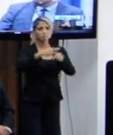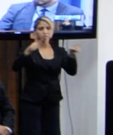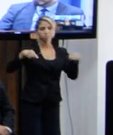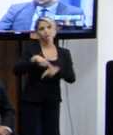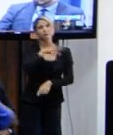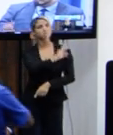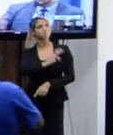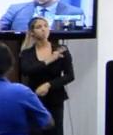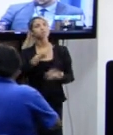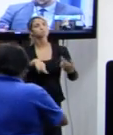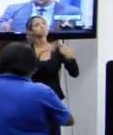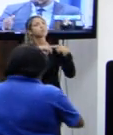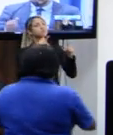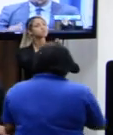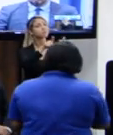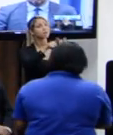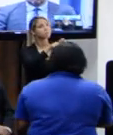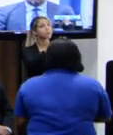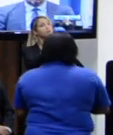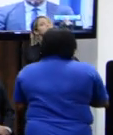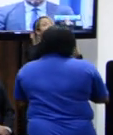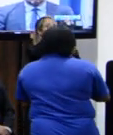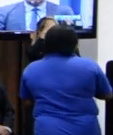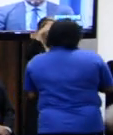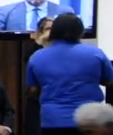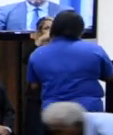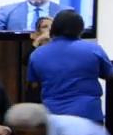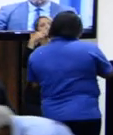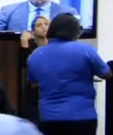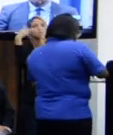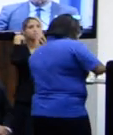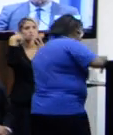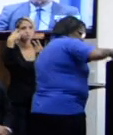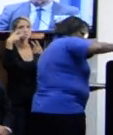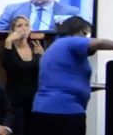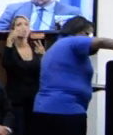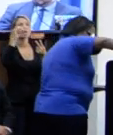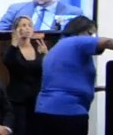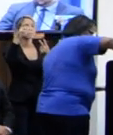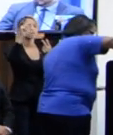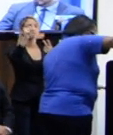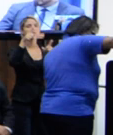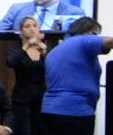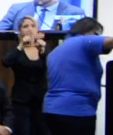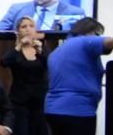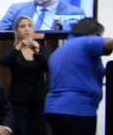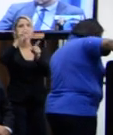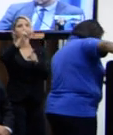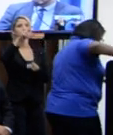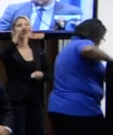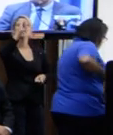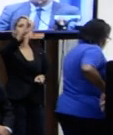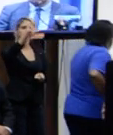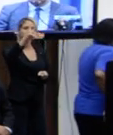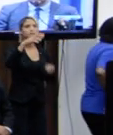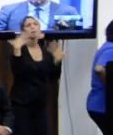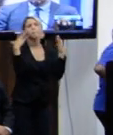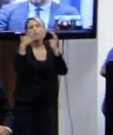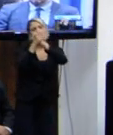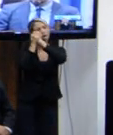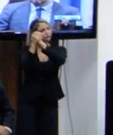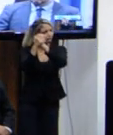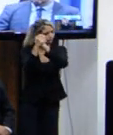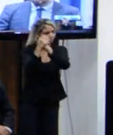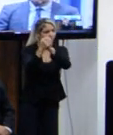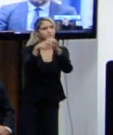responsabilidade que pesa sobre o vereador Oséias e sobre o vereador Adeir. Mas, acima de tudo, parabenizar eles por essa construção, dizer que o